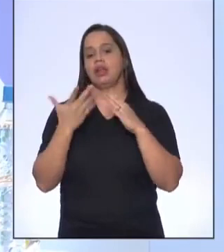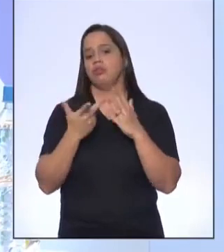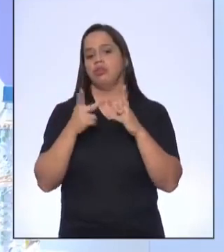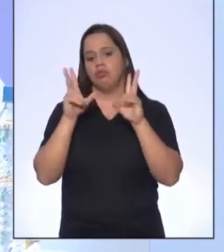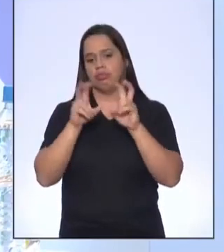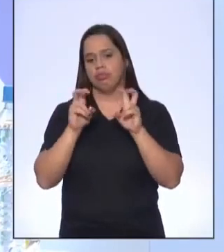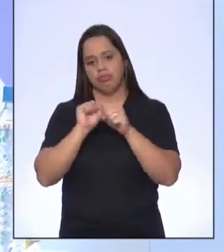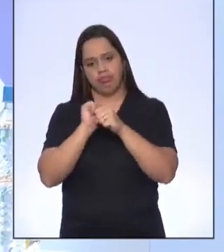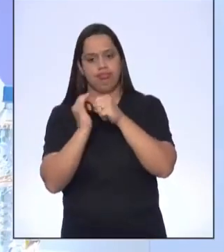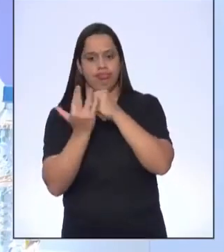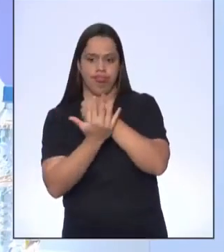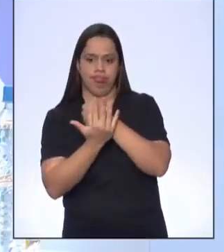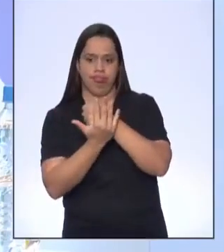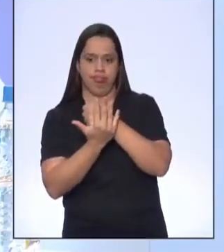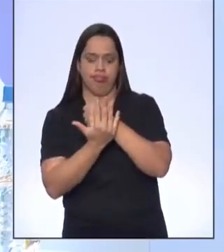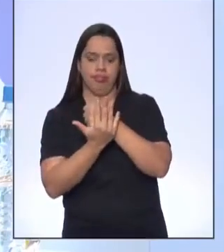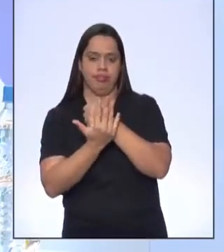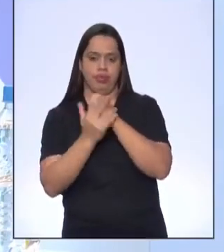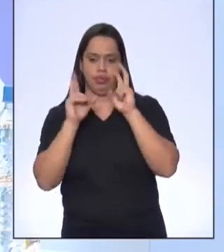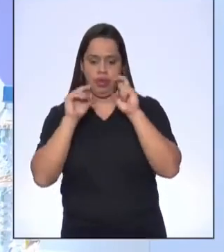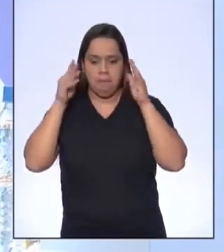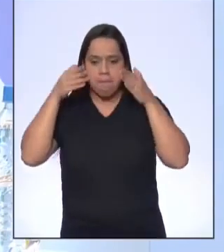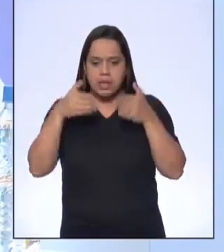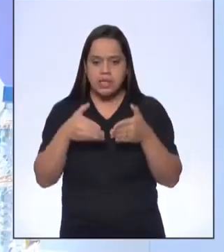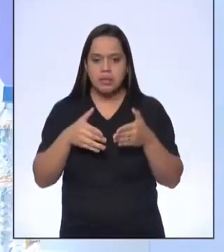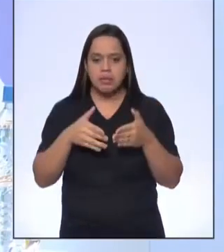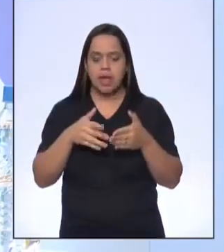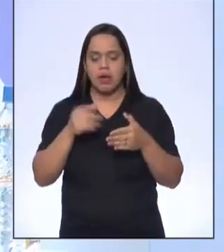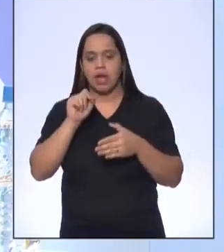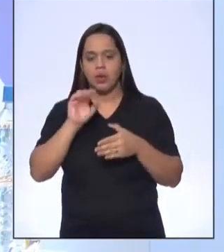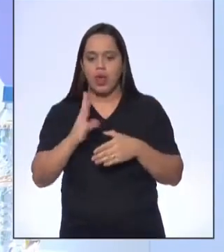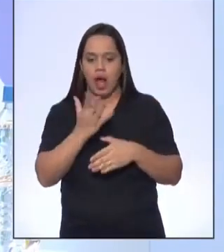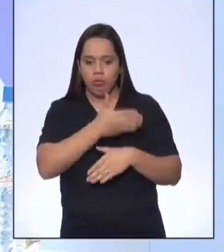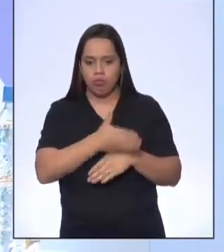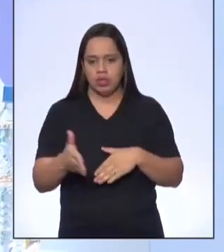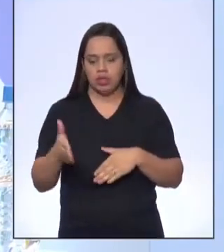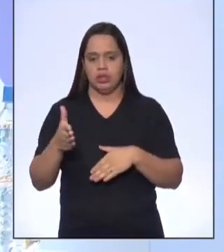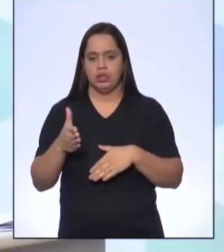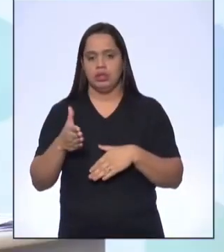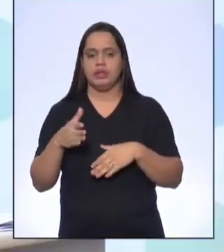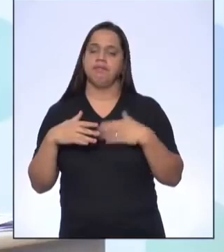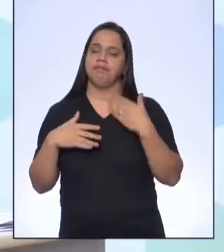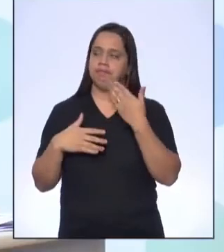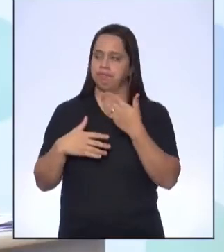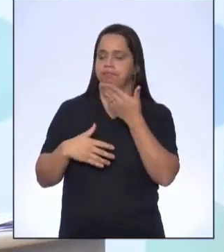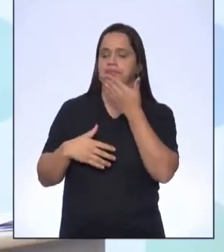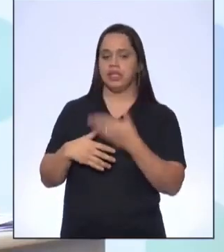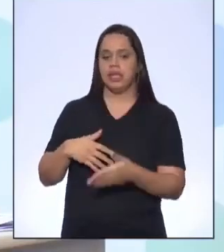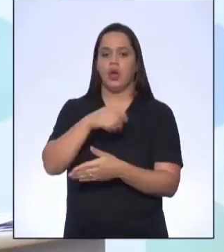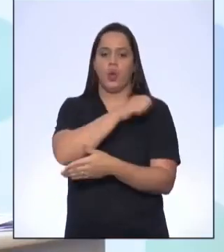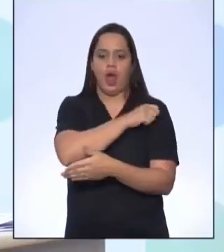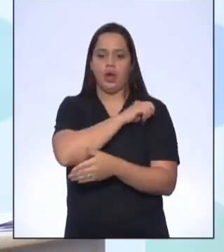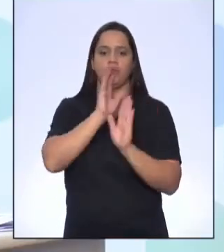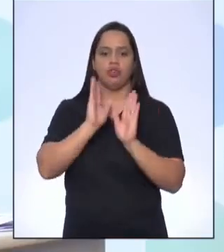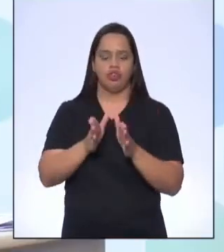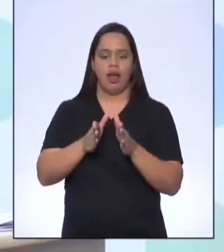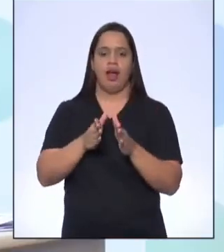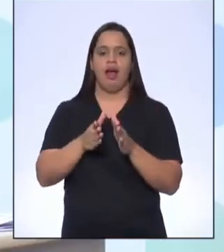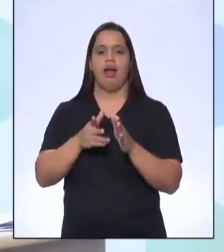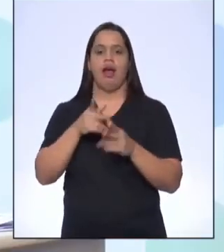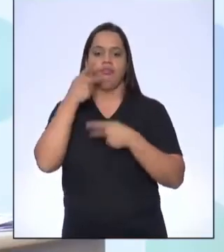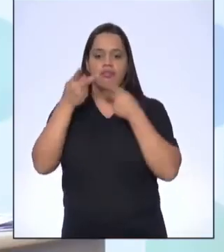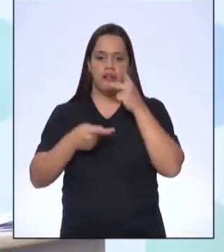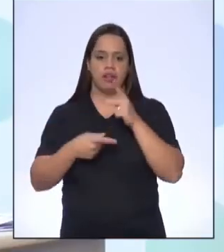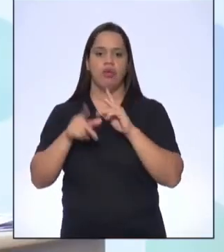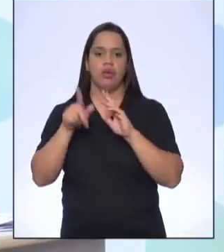do Covid, né? Tal qual, Realmente, assim, do que está acontecendo. tal qual o aluno retratou no chat conosco, né?